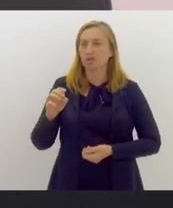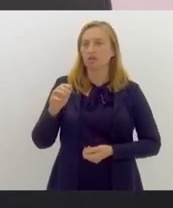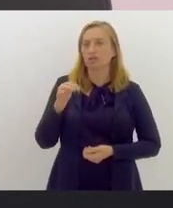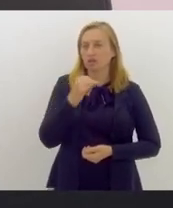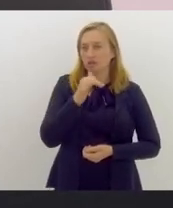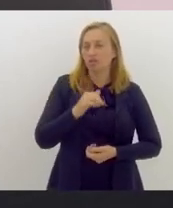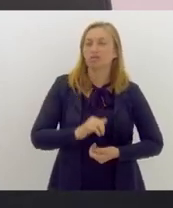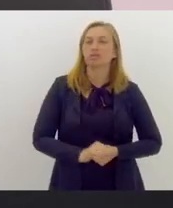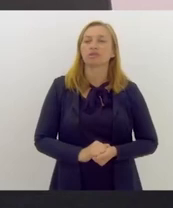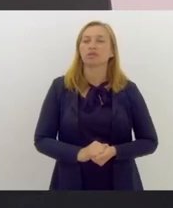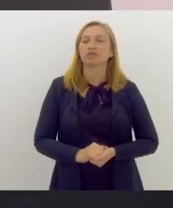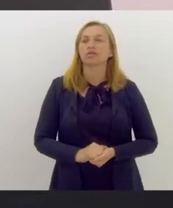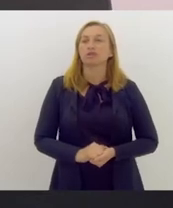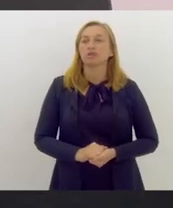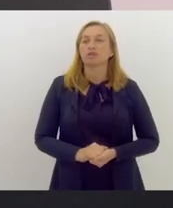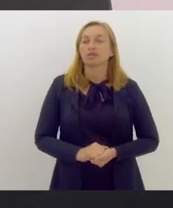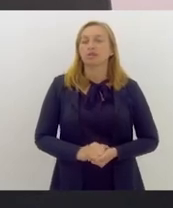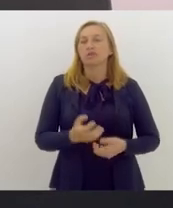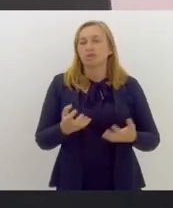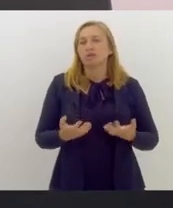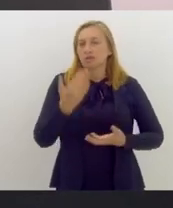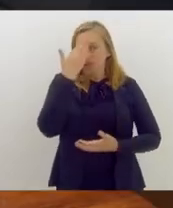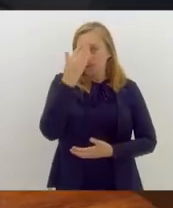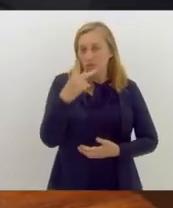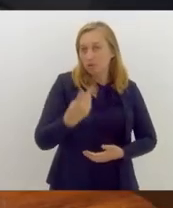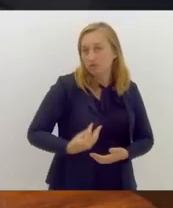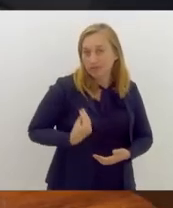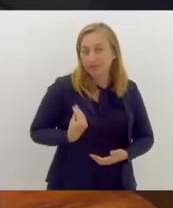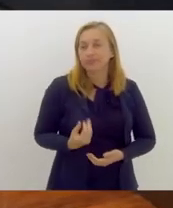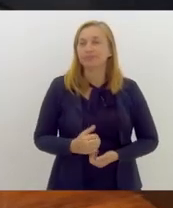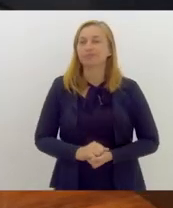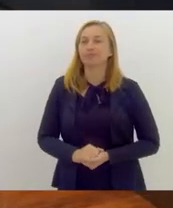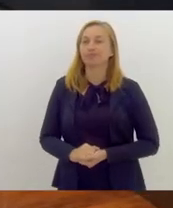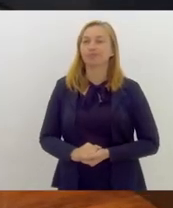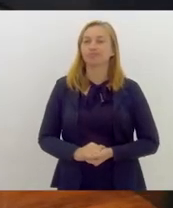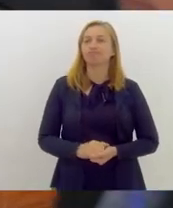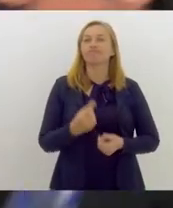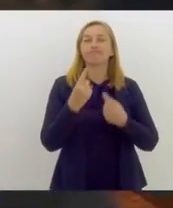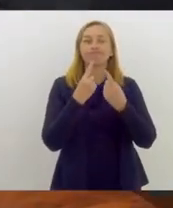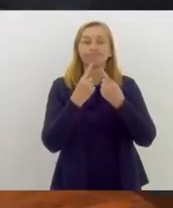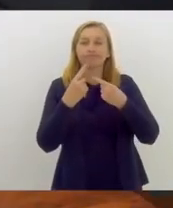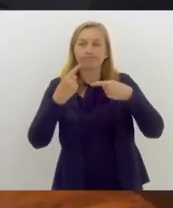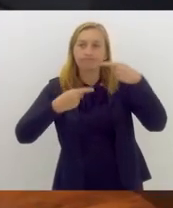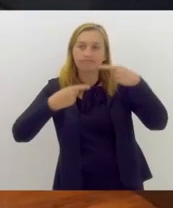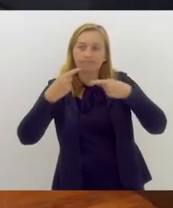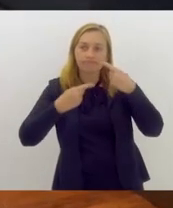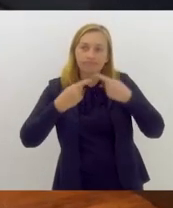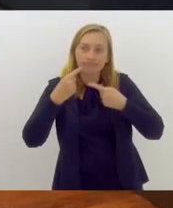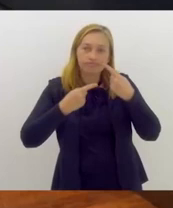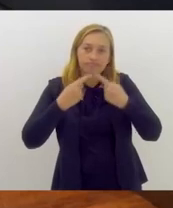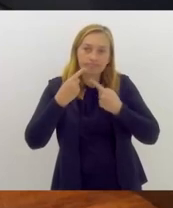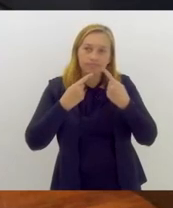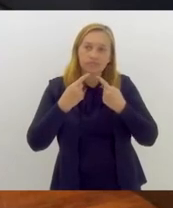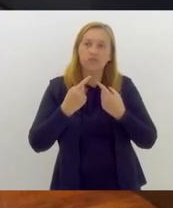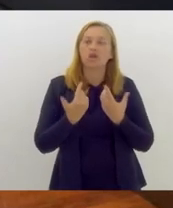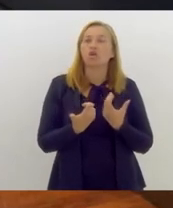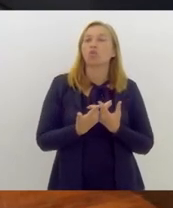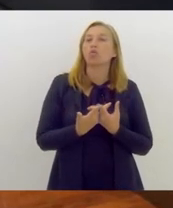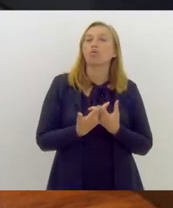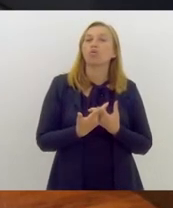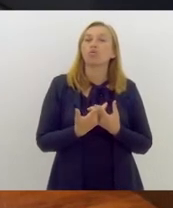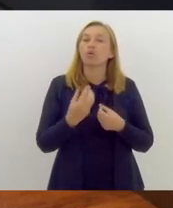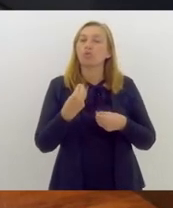termelétricas eu queria agradecer a sua presença discutir com o município do Rio da Ana ambiental